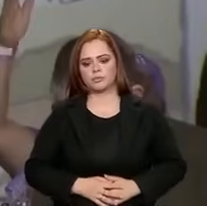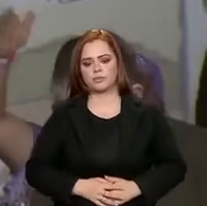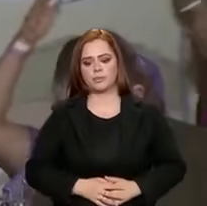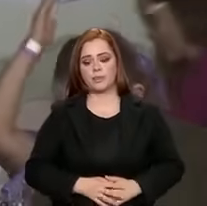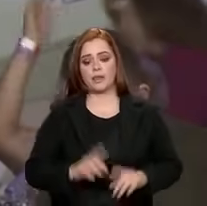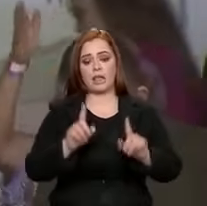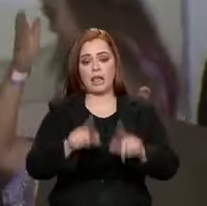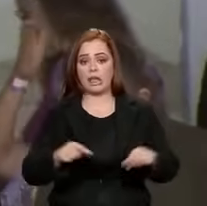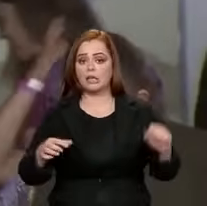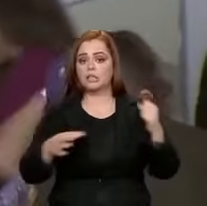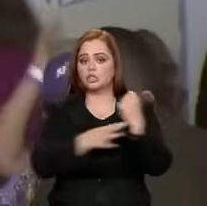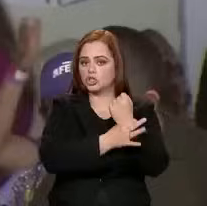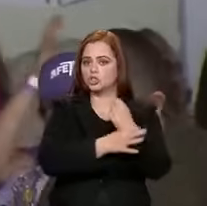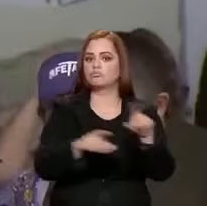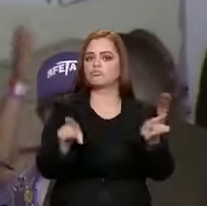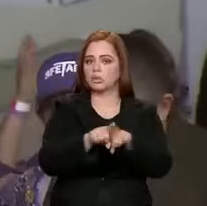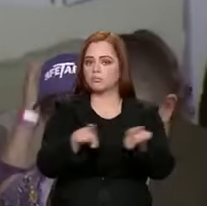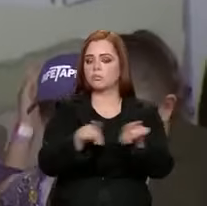será garantida